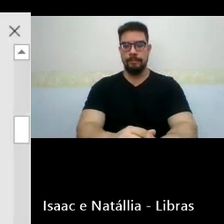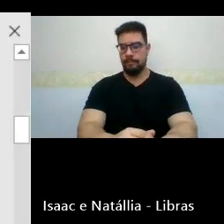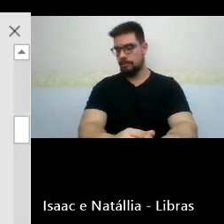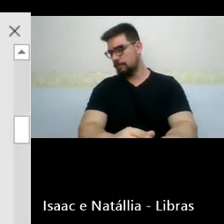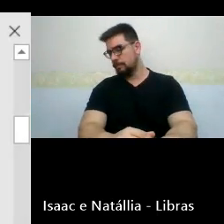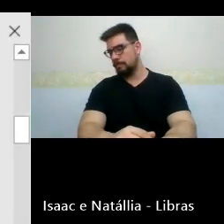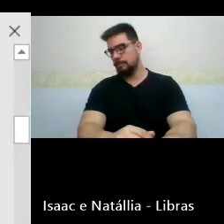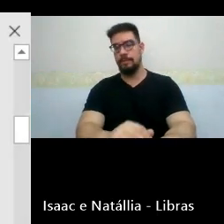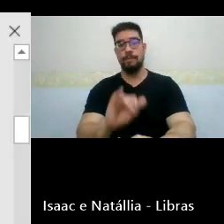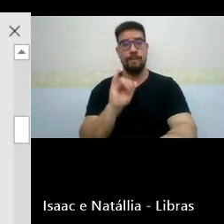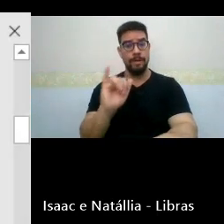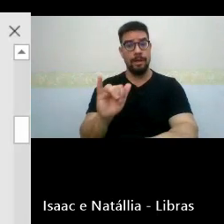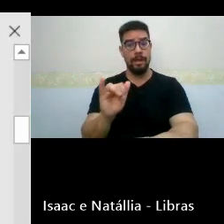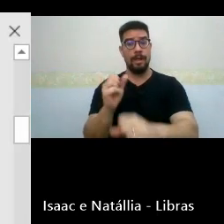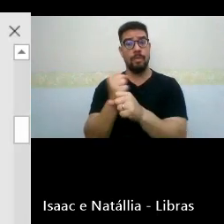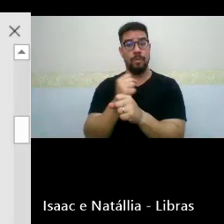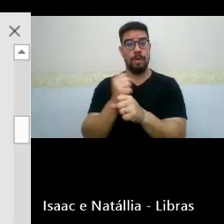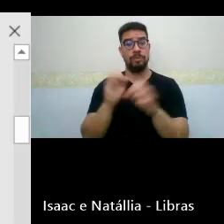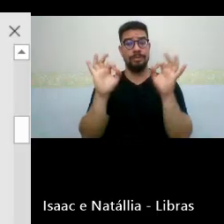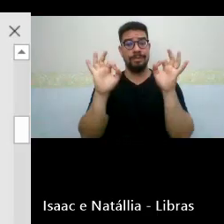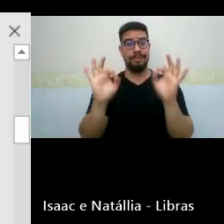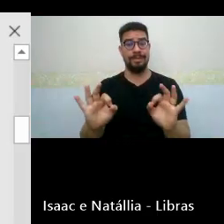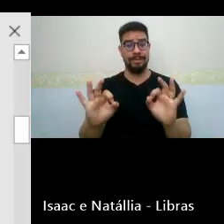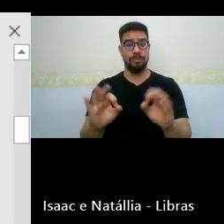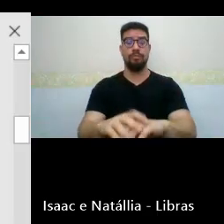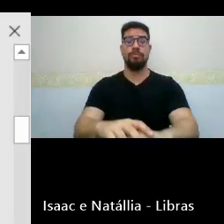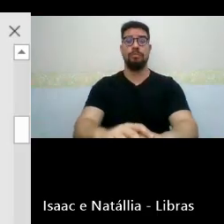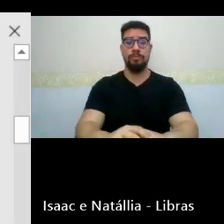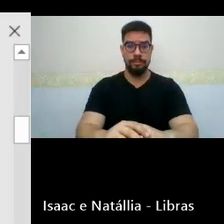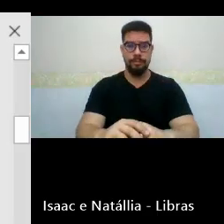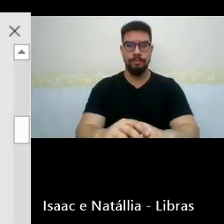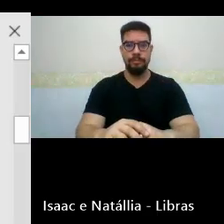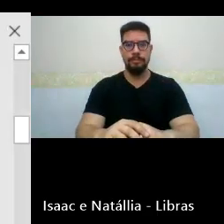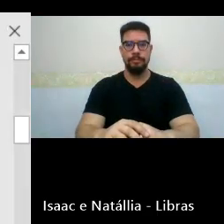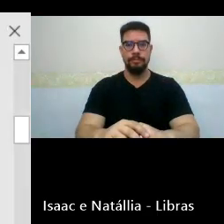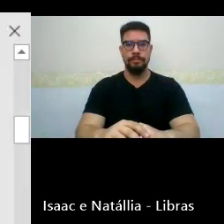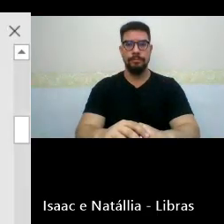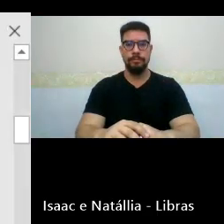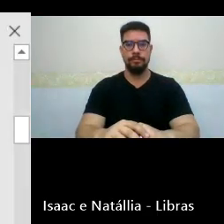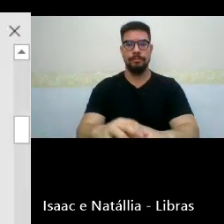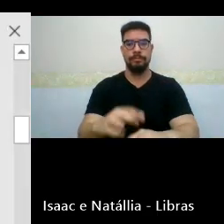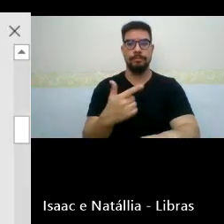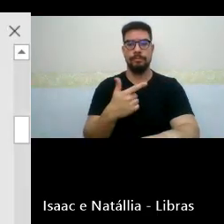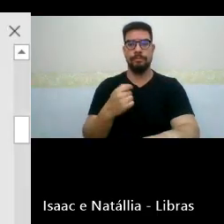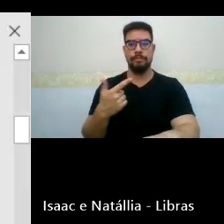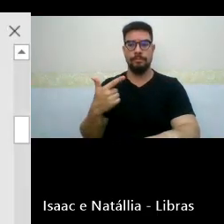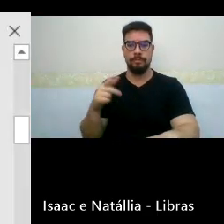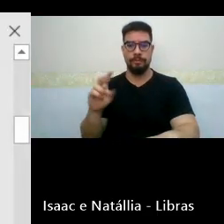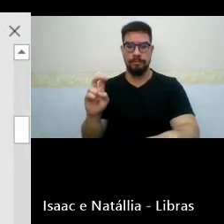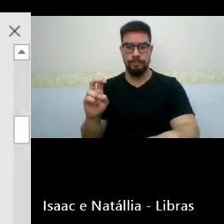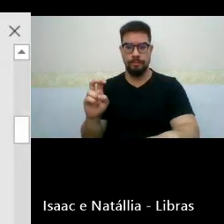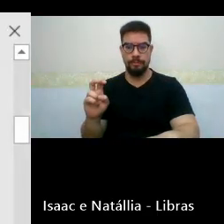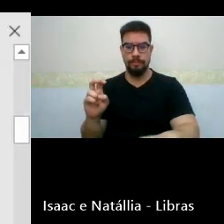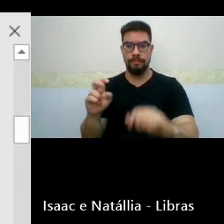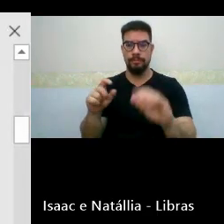mais precisa. Salvo engano, deve ser 2025, menos